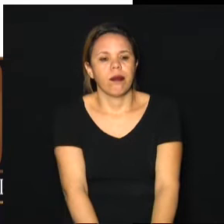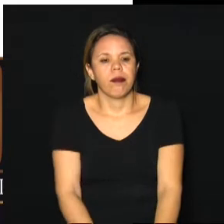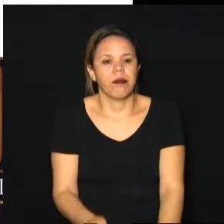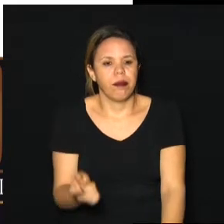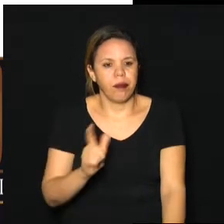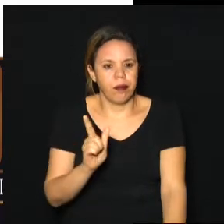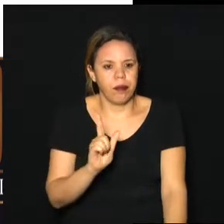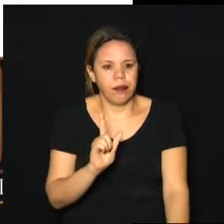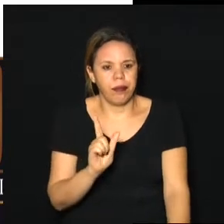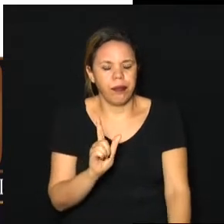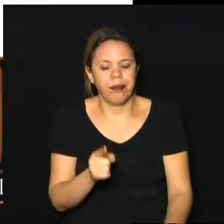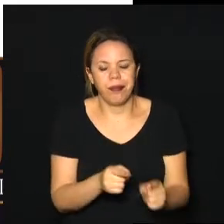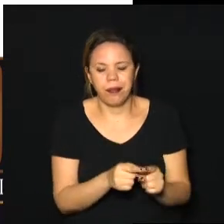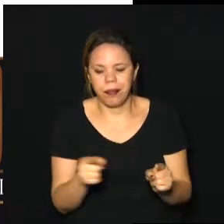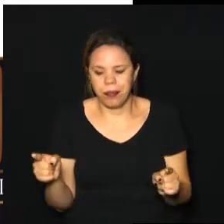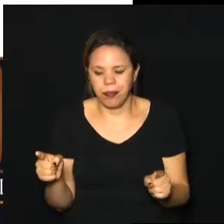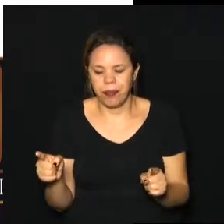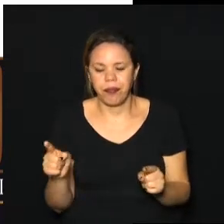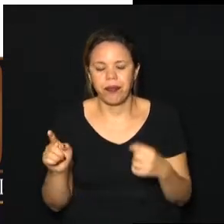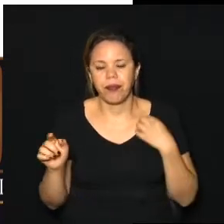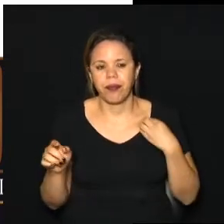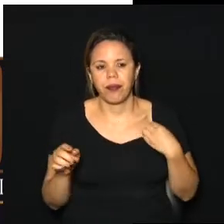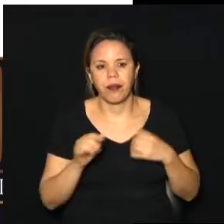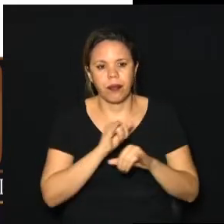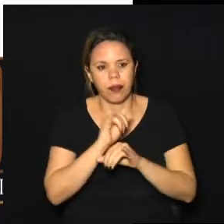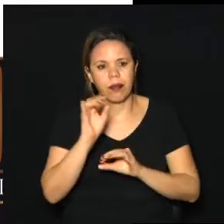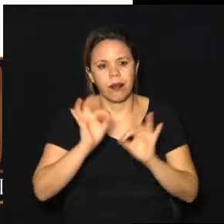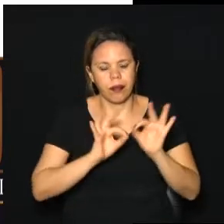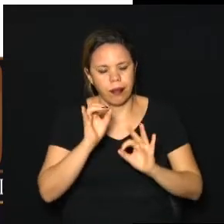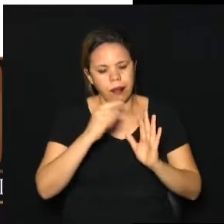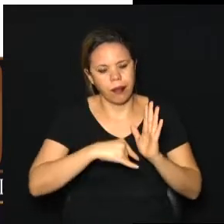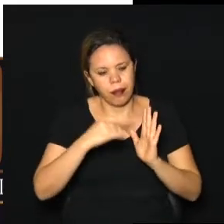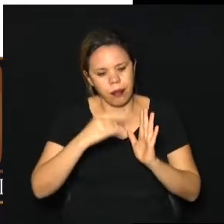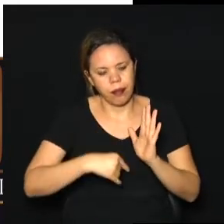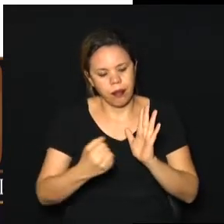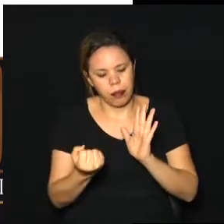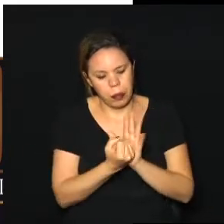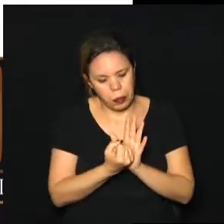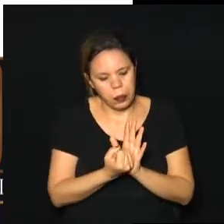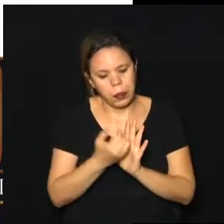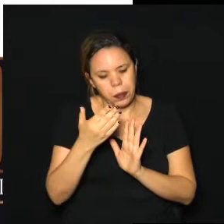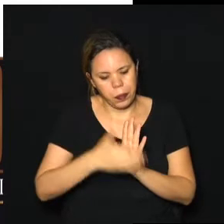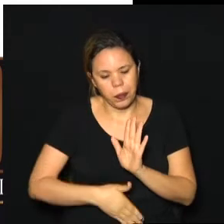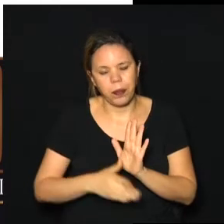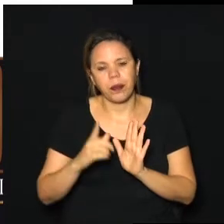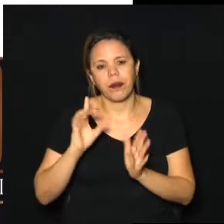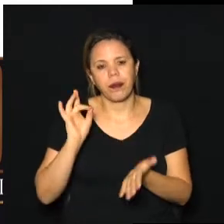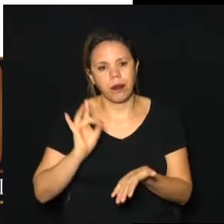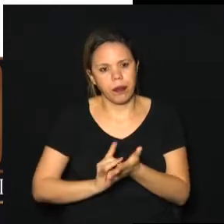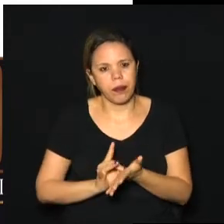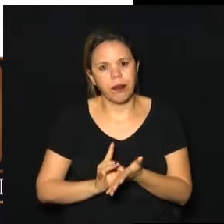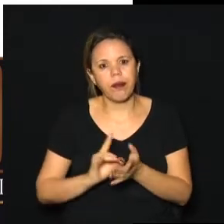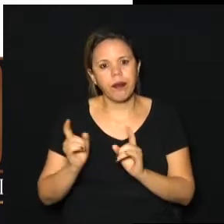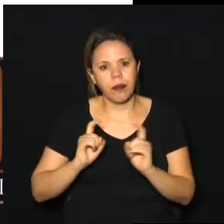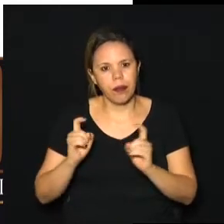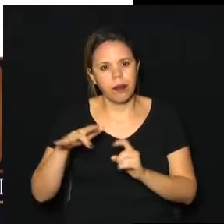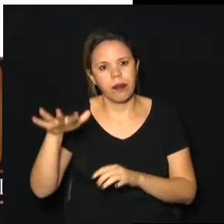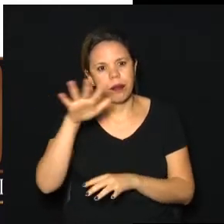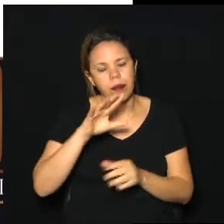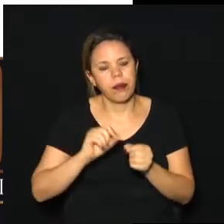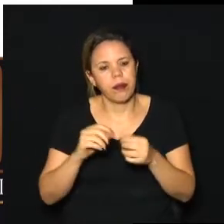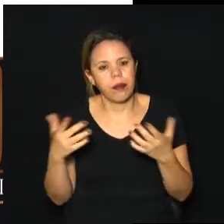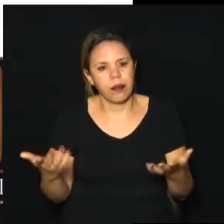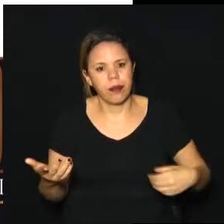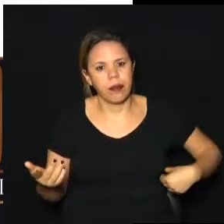que dentro desse período pré-campanha, como eu falei, preparação de documentos, certidões e tudo mais, a realização das convenções. E